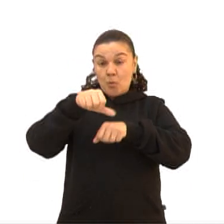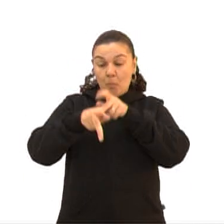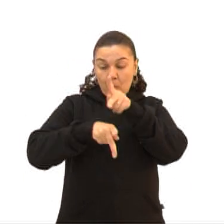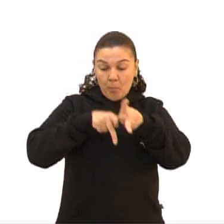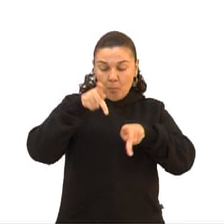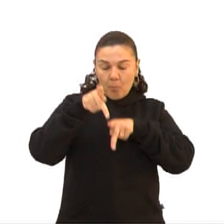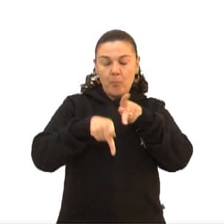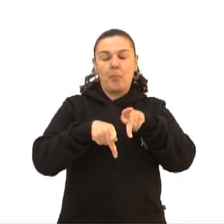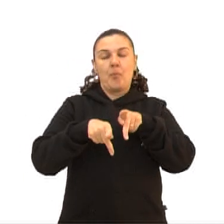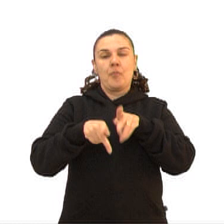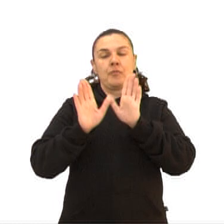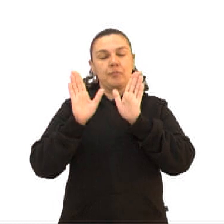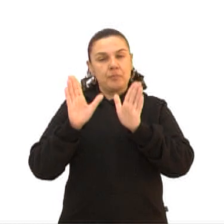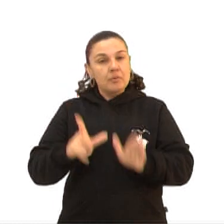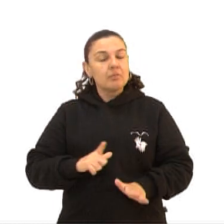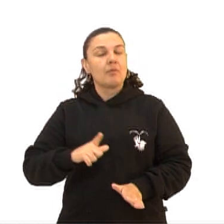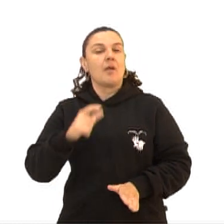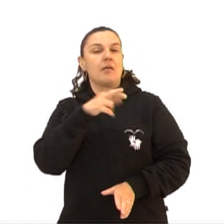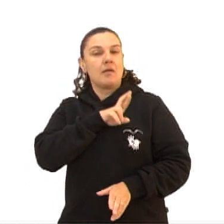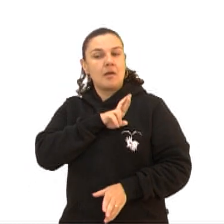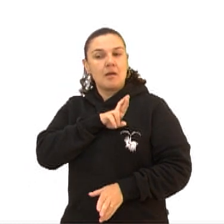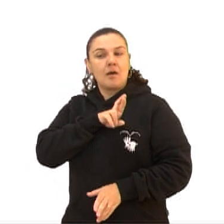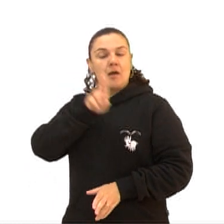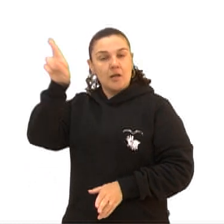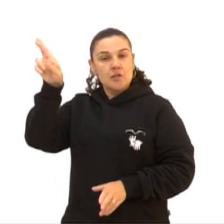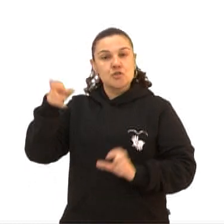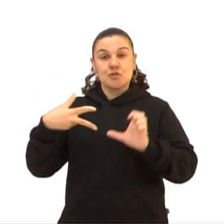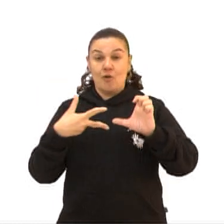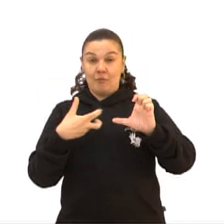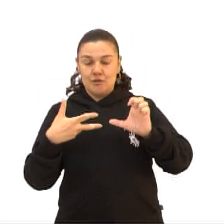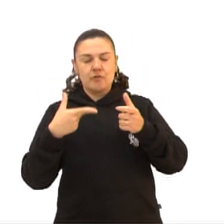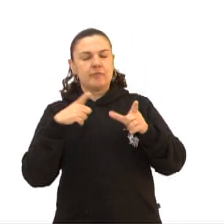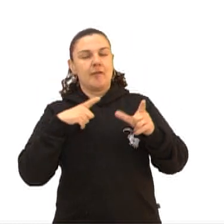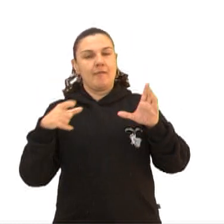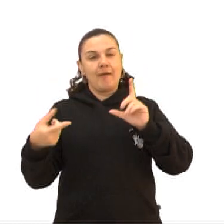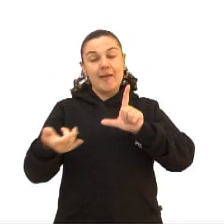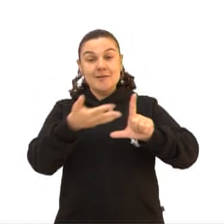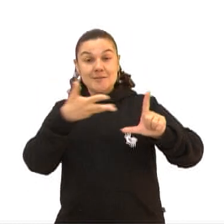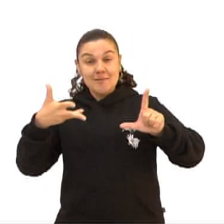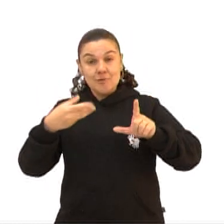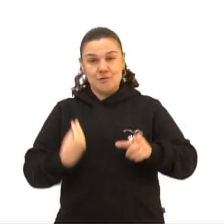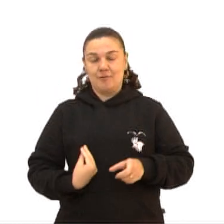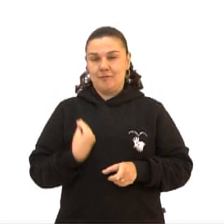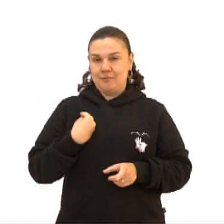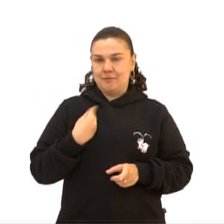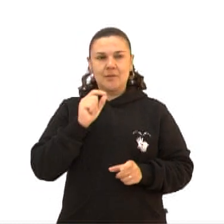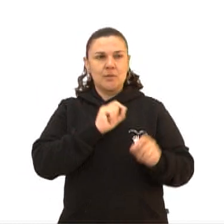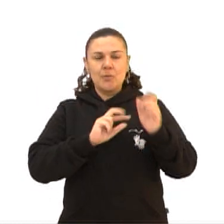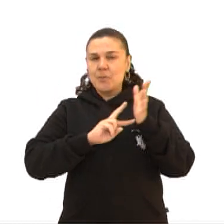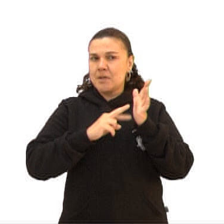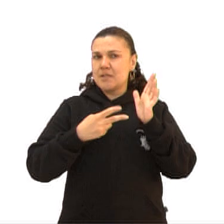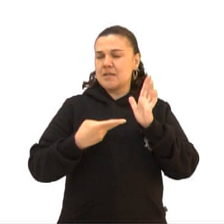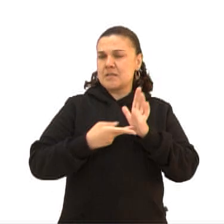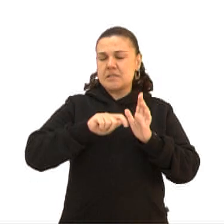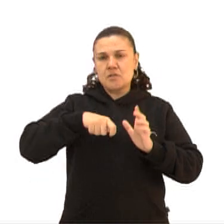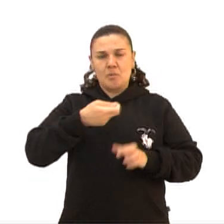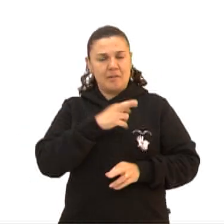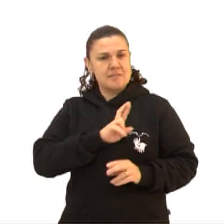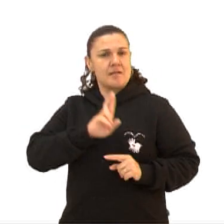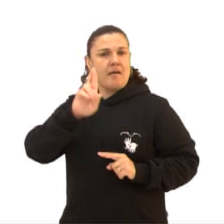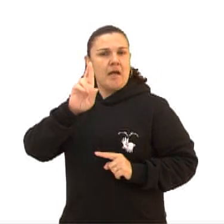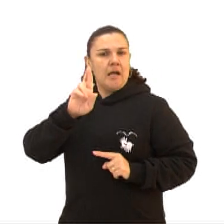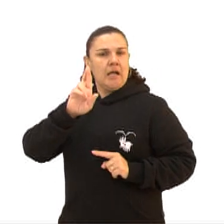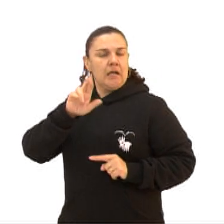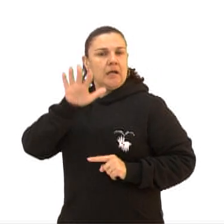têm uma religiosidade que aproxima de uma estética da vida. Essa religiosidade, que o professor Eloy Corrêa nos disse,